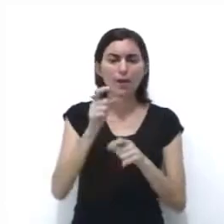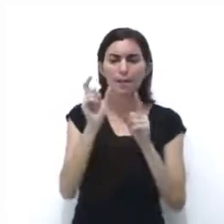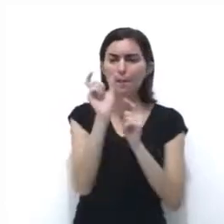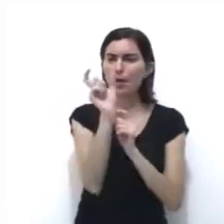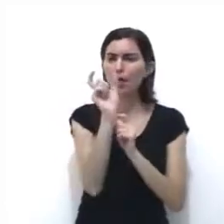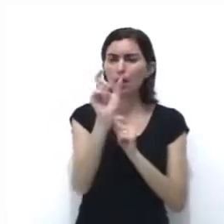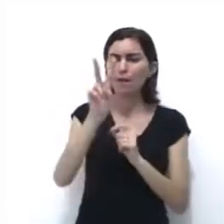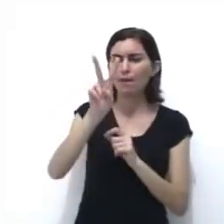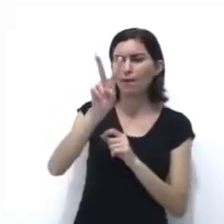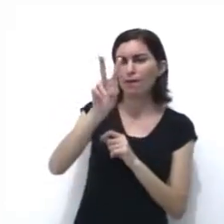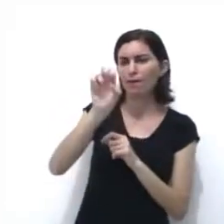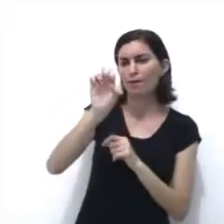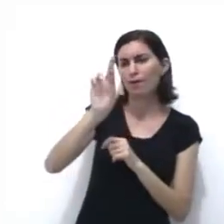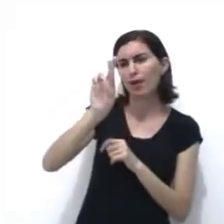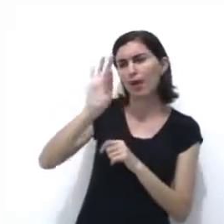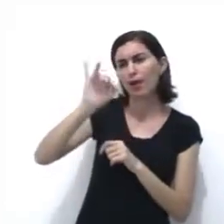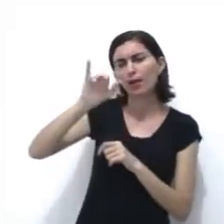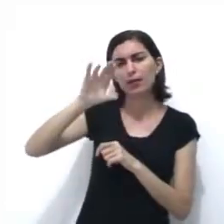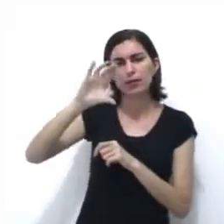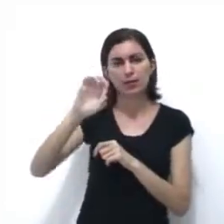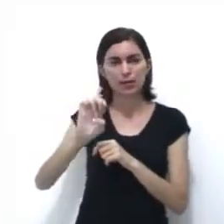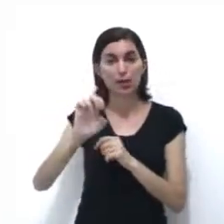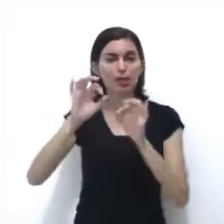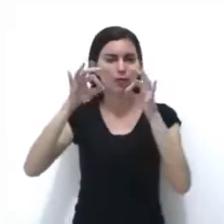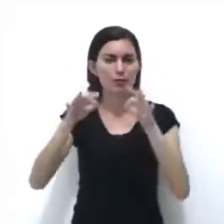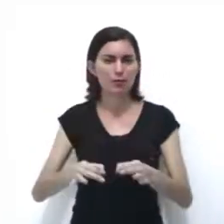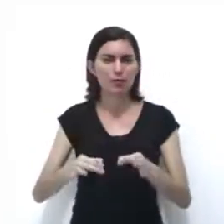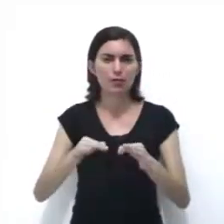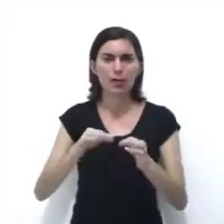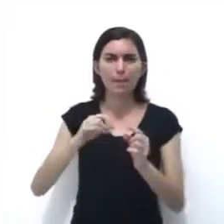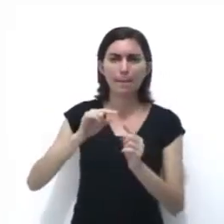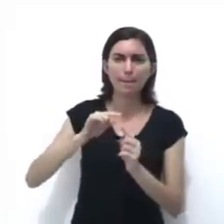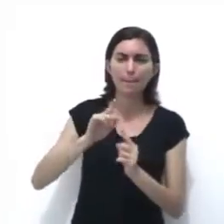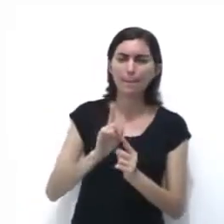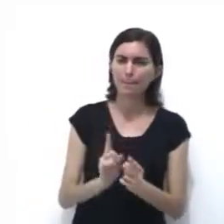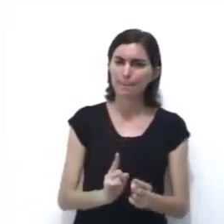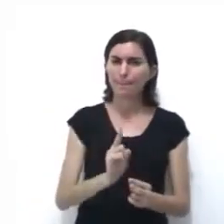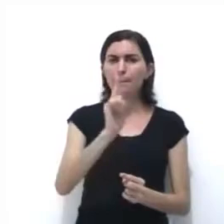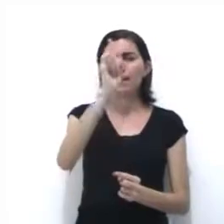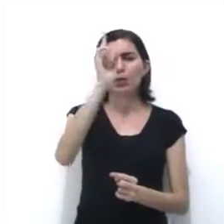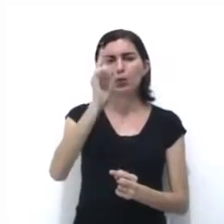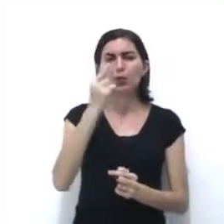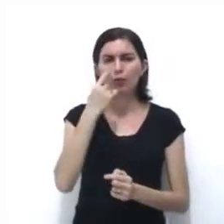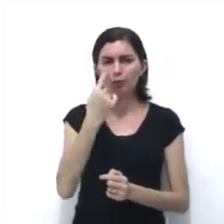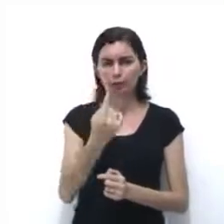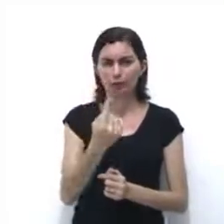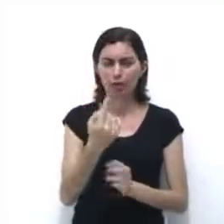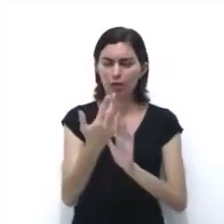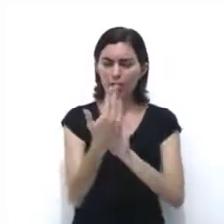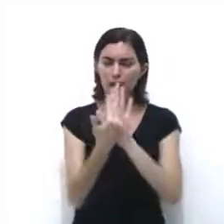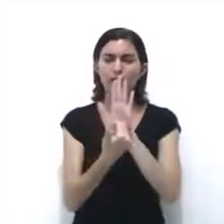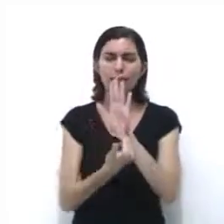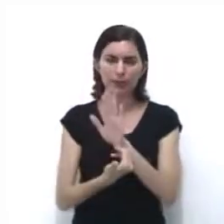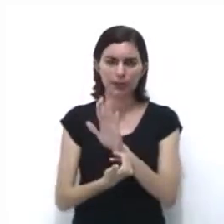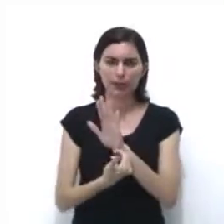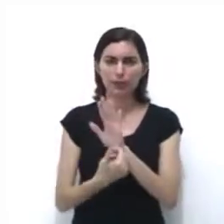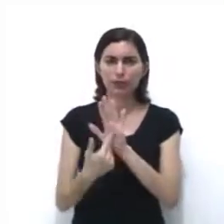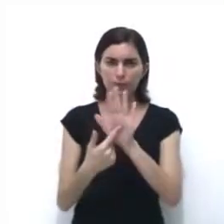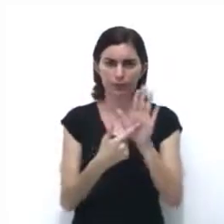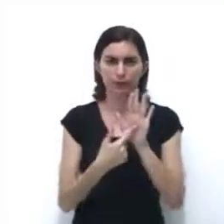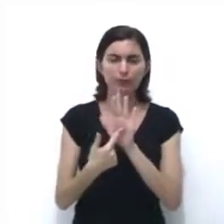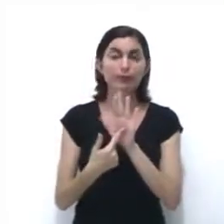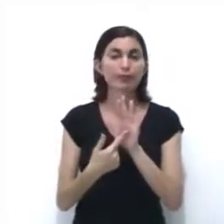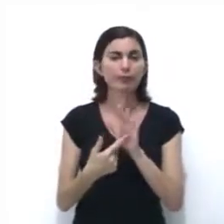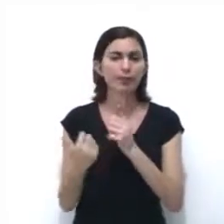tem a palavra vértice. Isso mesmo, ali onde é o bico, vamos dizer assim, dessa figura que aparece aí na